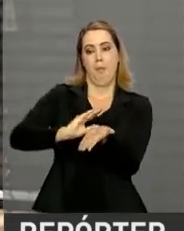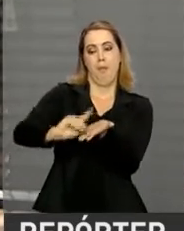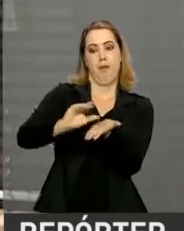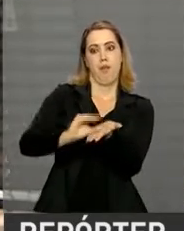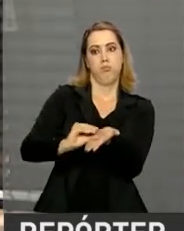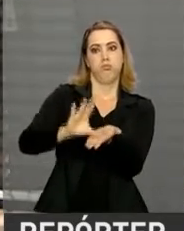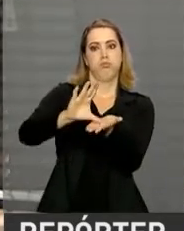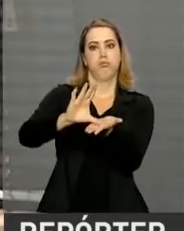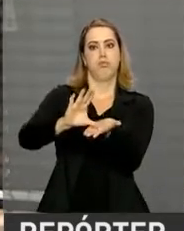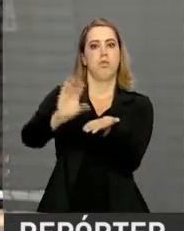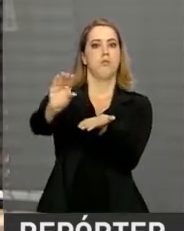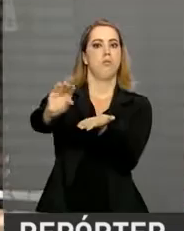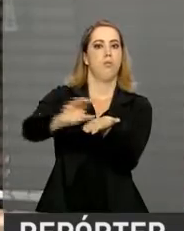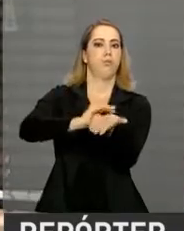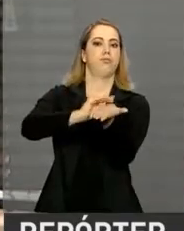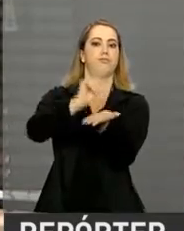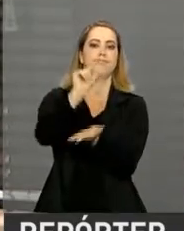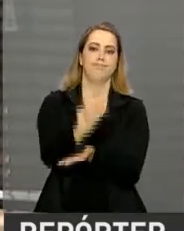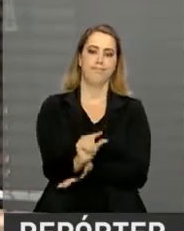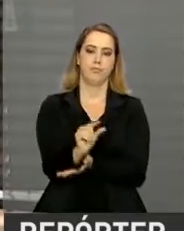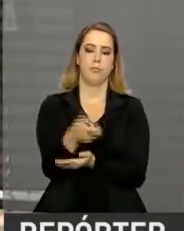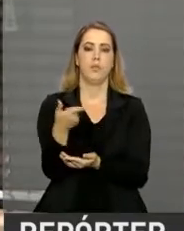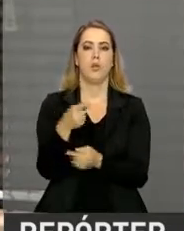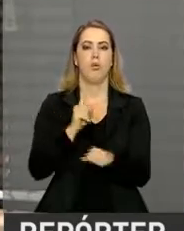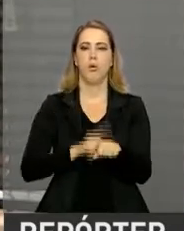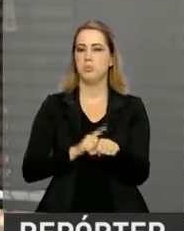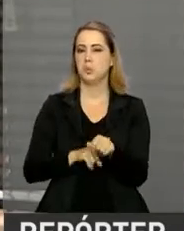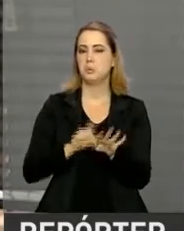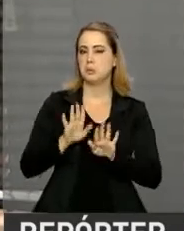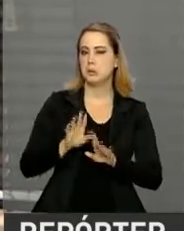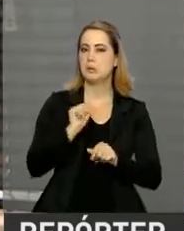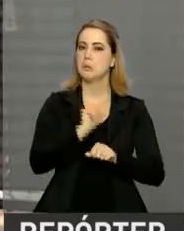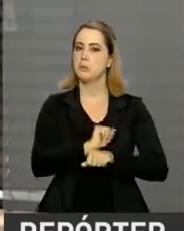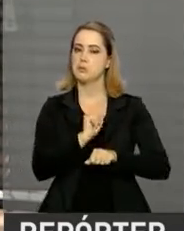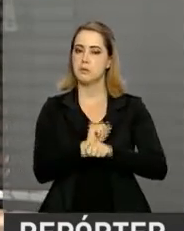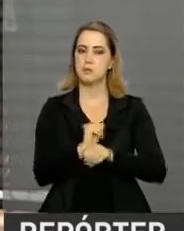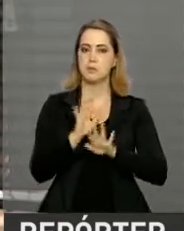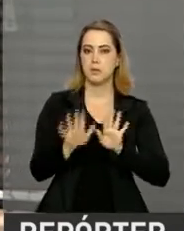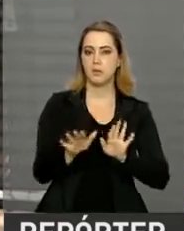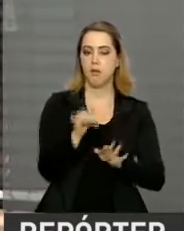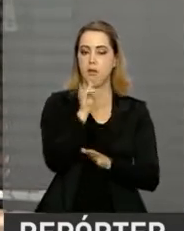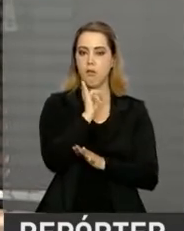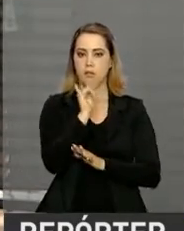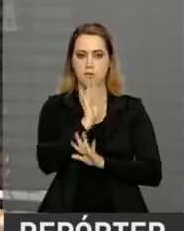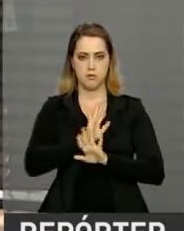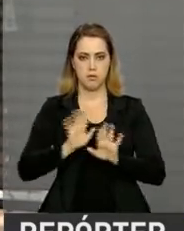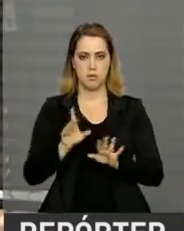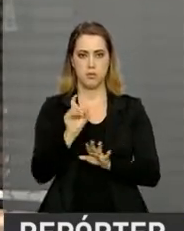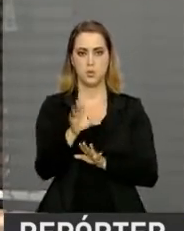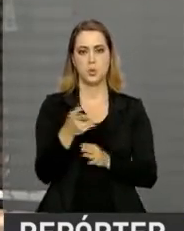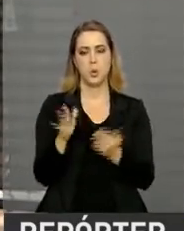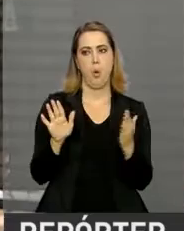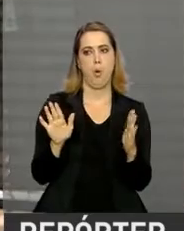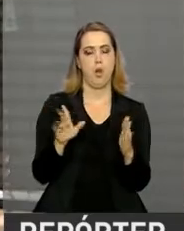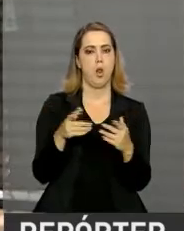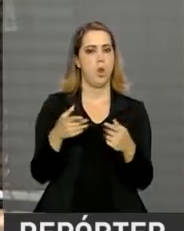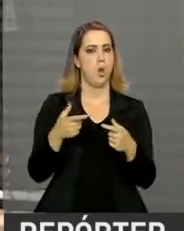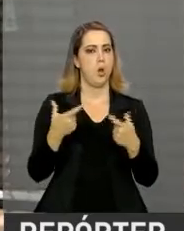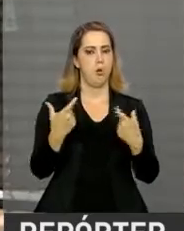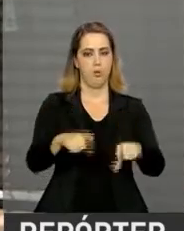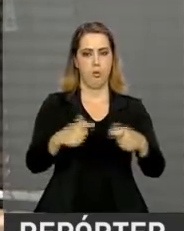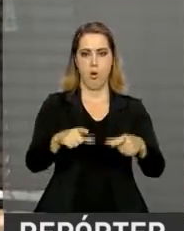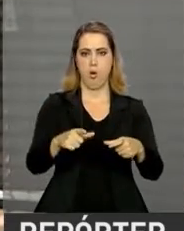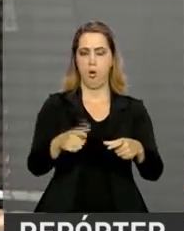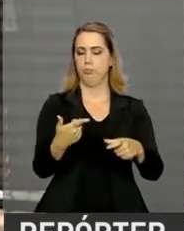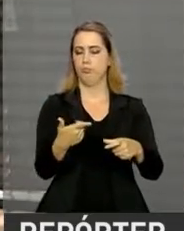reais então toma decisão isso não é o momento agora é de fazer esse tipo de investimento não vou abrir a loja que significa não vou